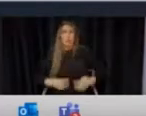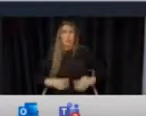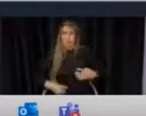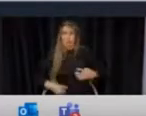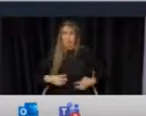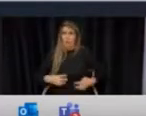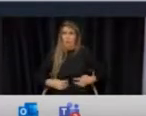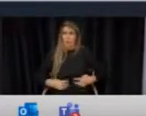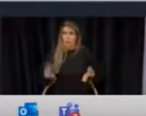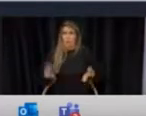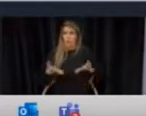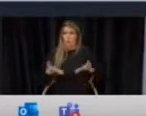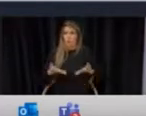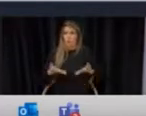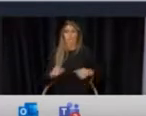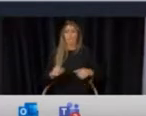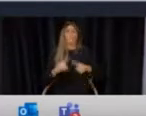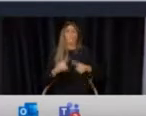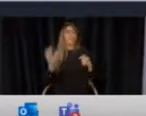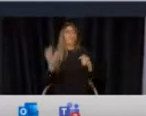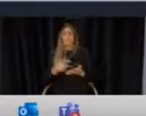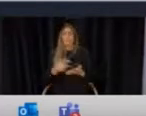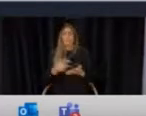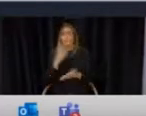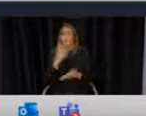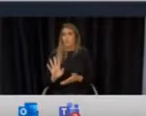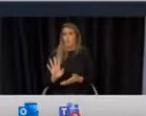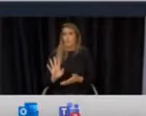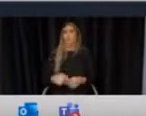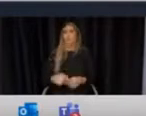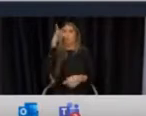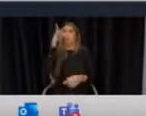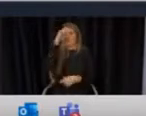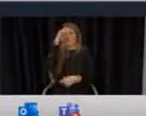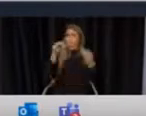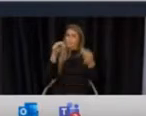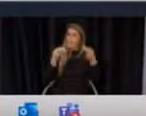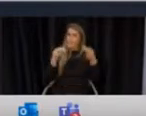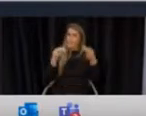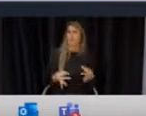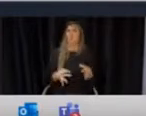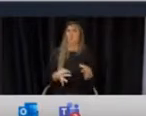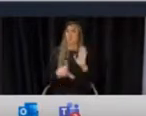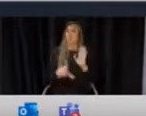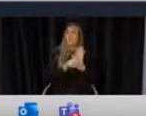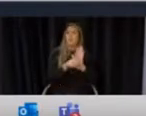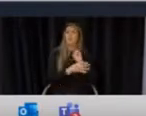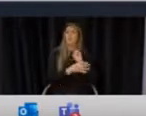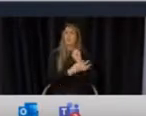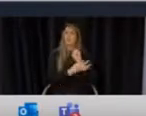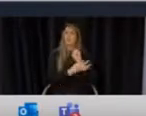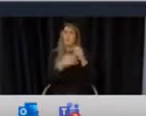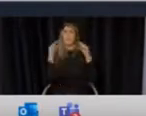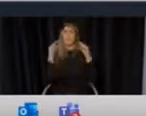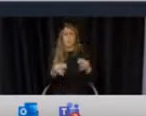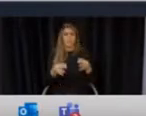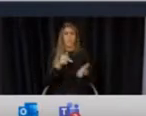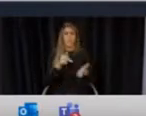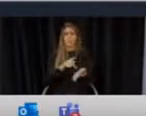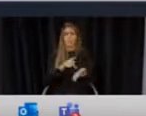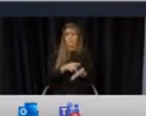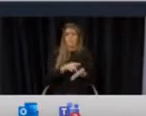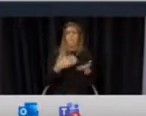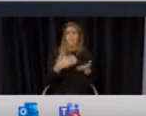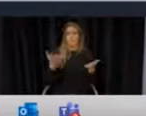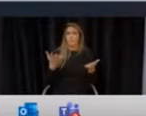família, manutenção do paciente, fazer exames específicos para ver, para a gente checar se existe a compatibilidade